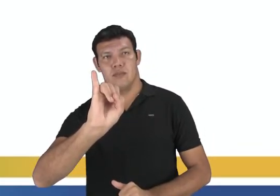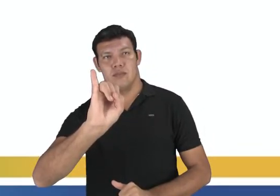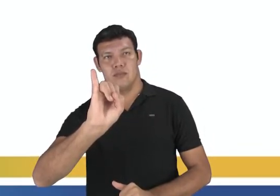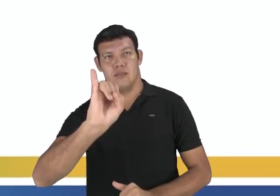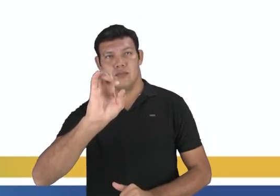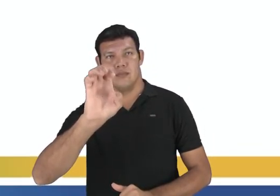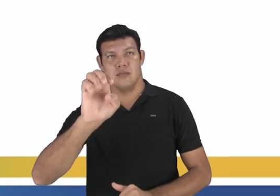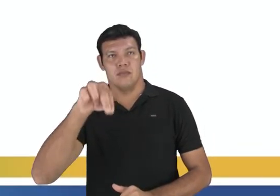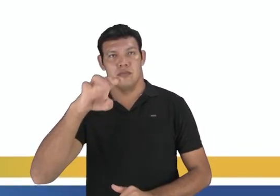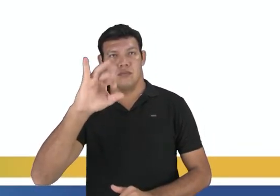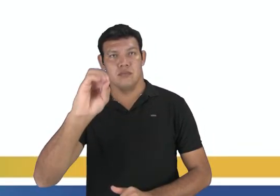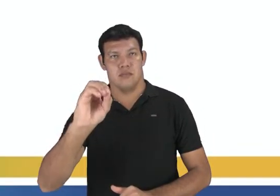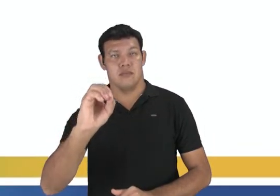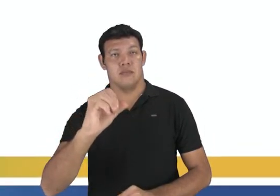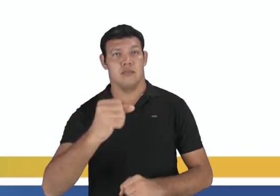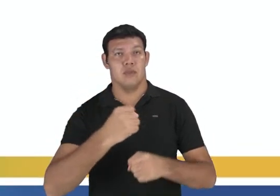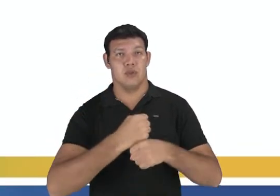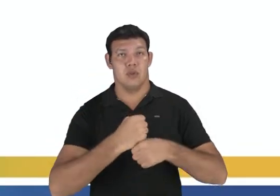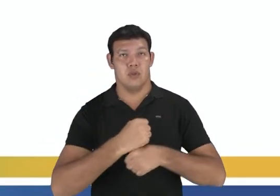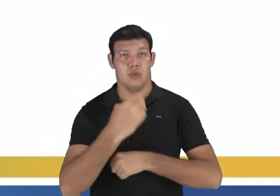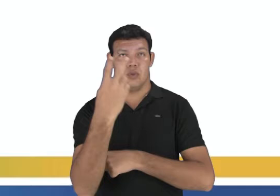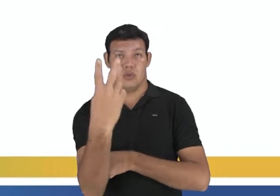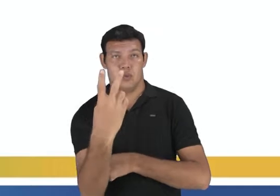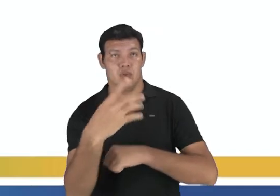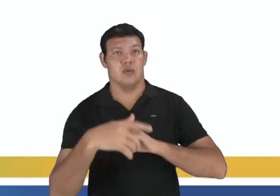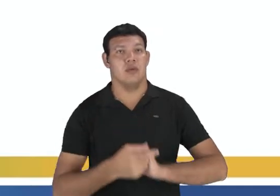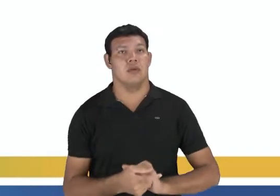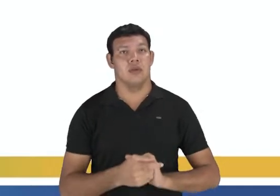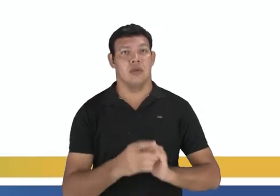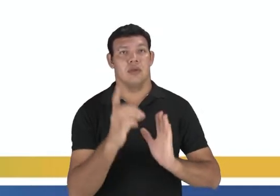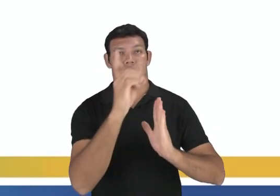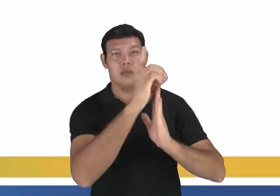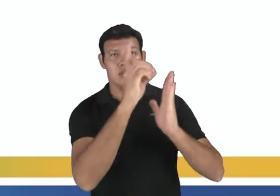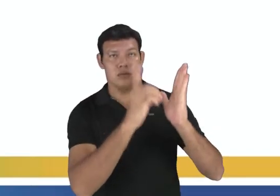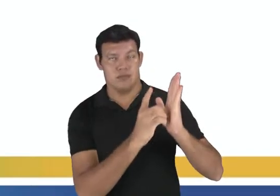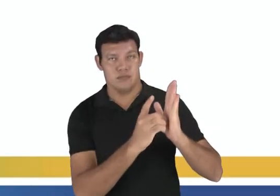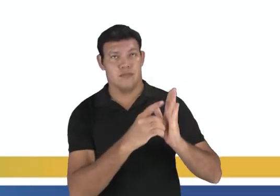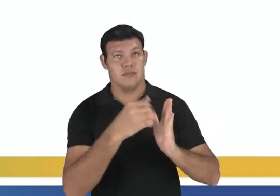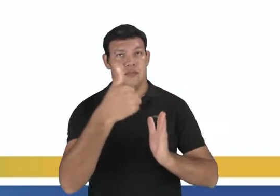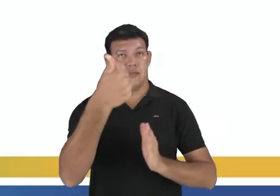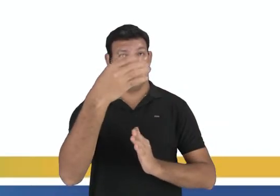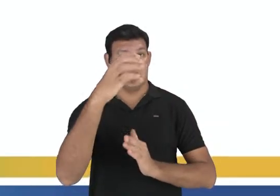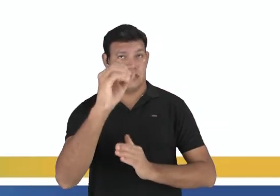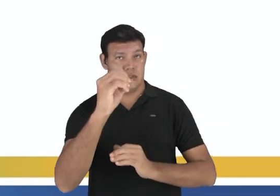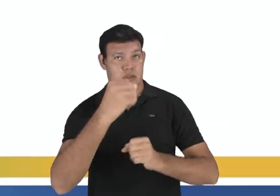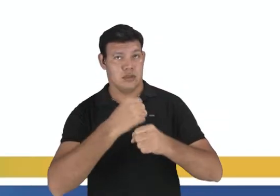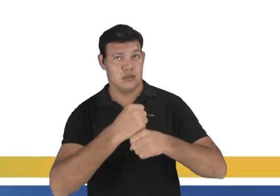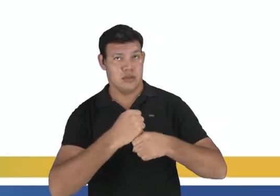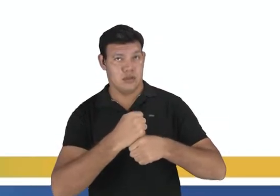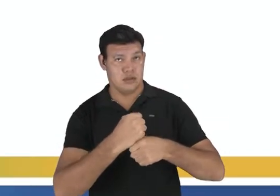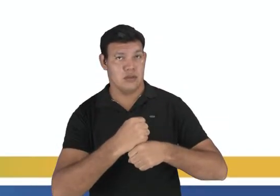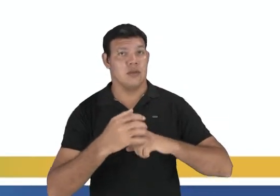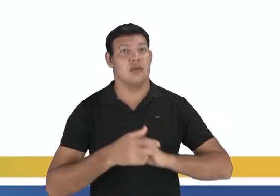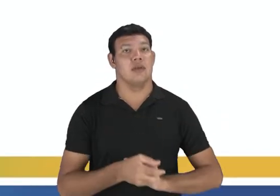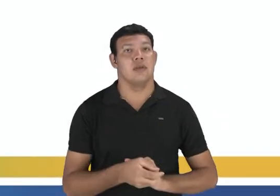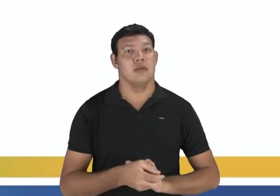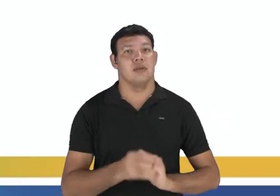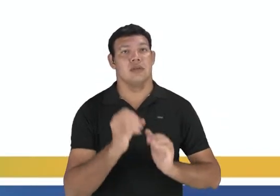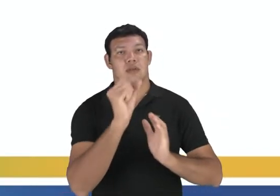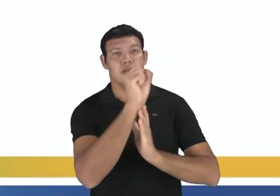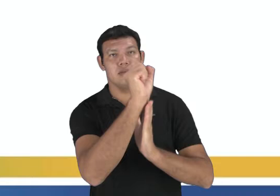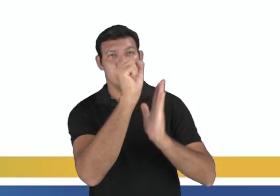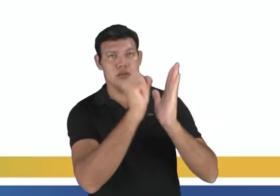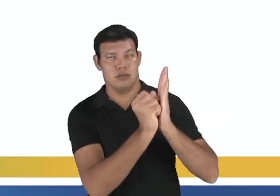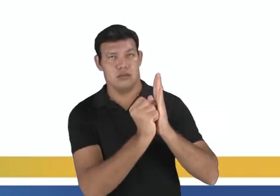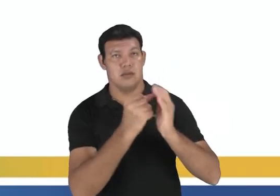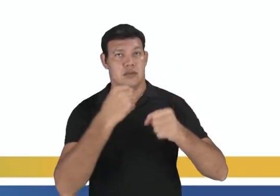década são igual a 10 anos. Um século, 100 anos, e um milênio é 1000 anos.